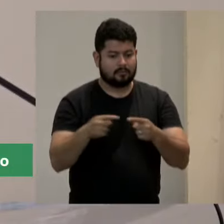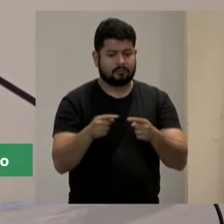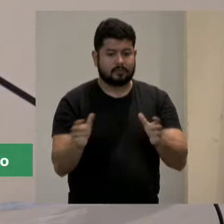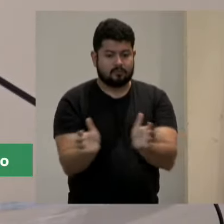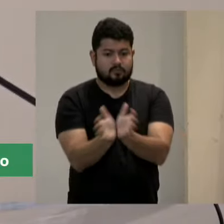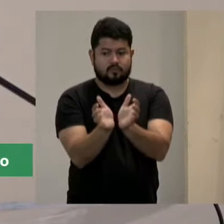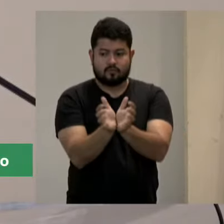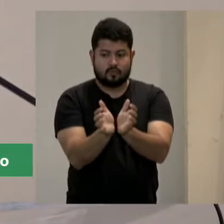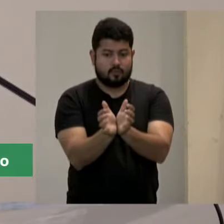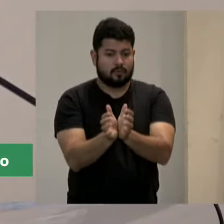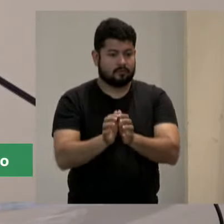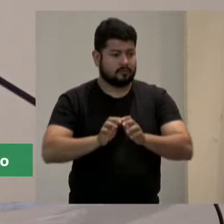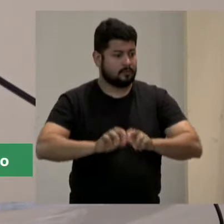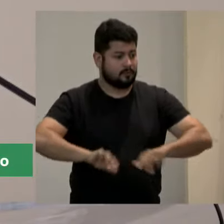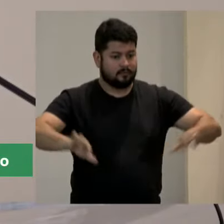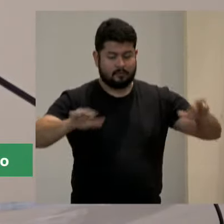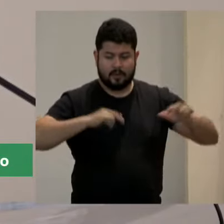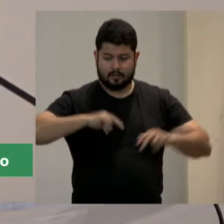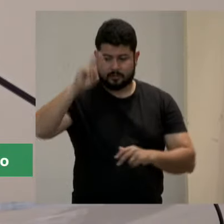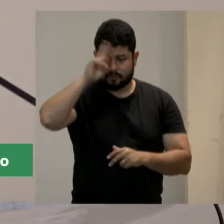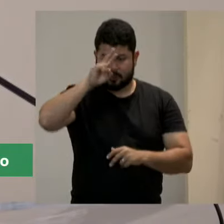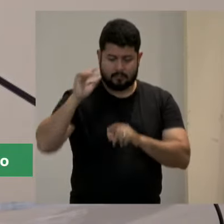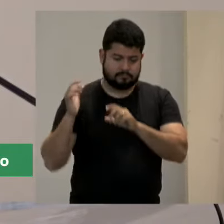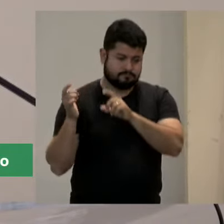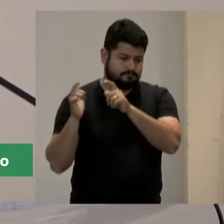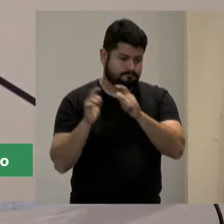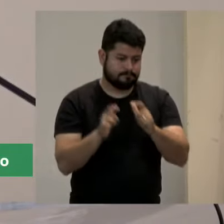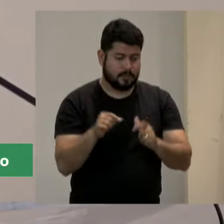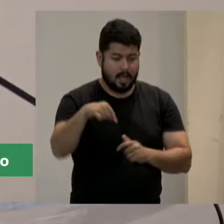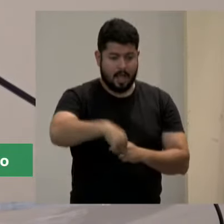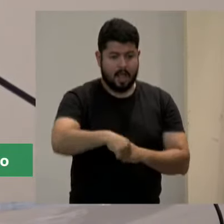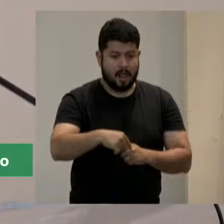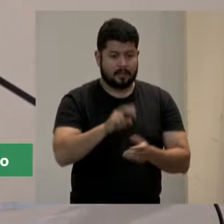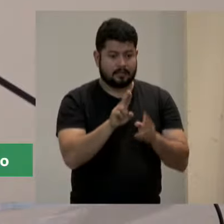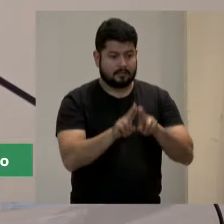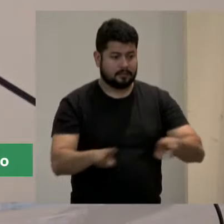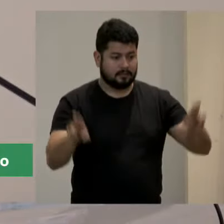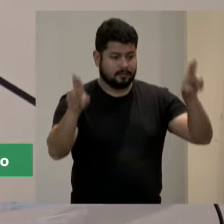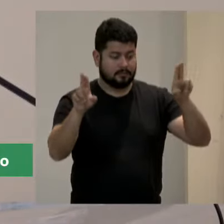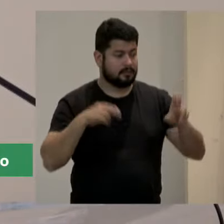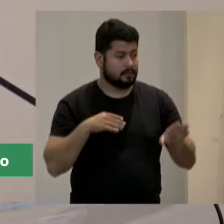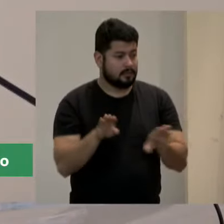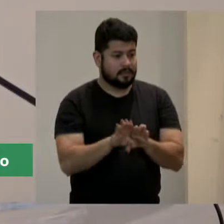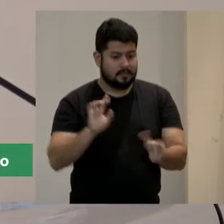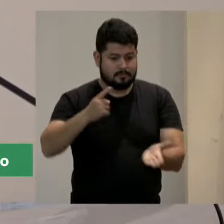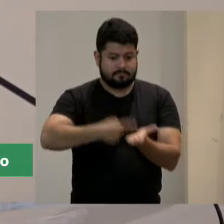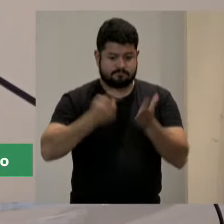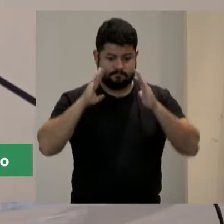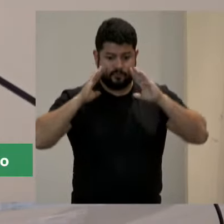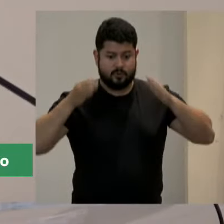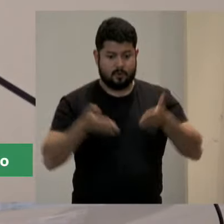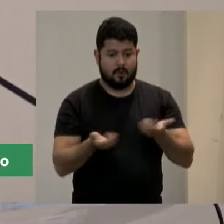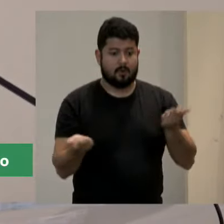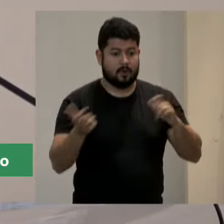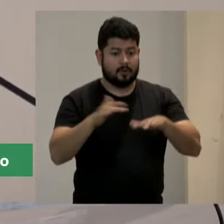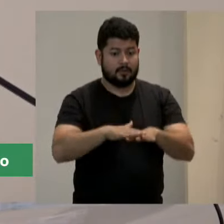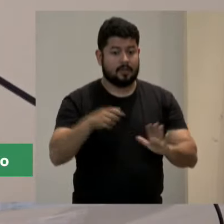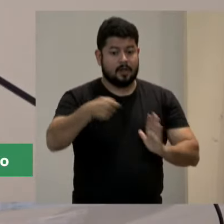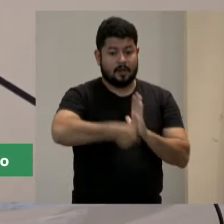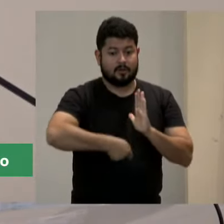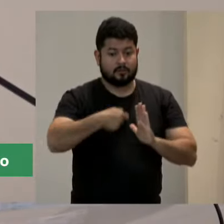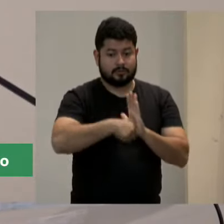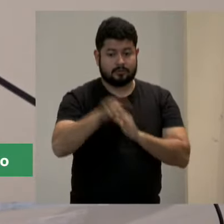vem de uma longa história aqui na UFSC, desse comprometimento, né, com a inclusão e na luta pelos